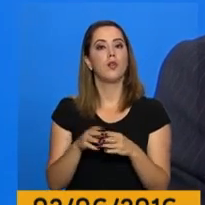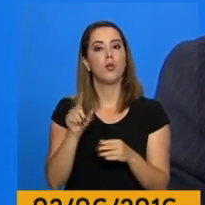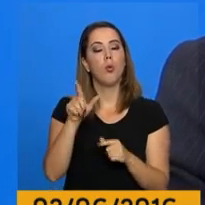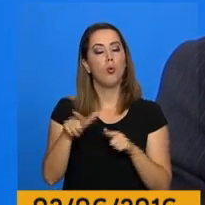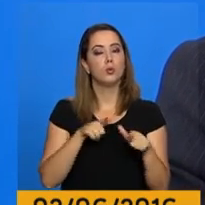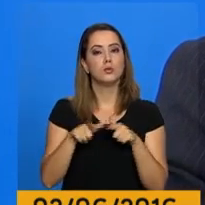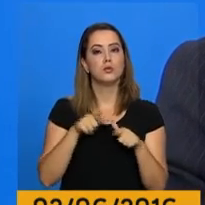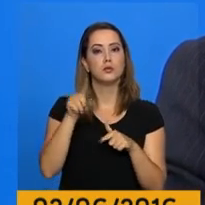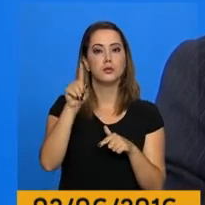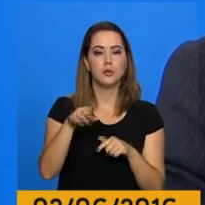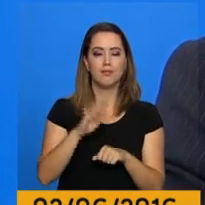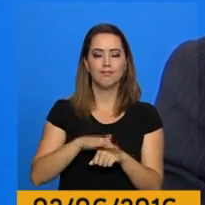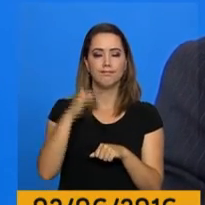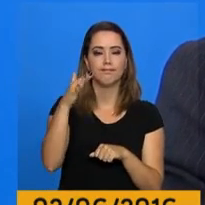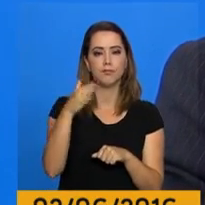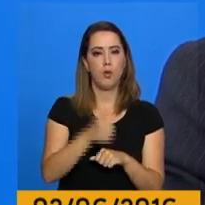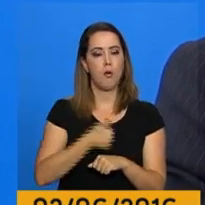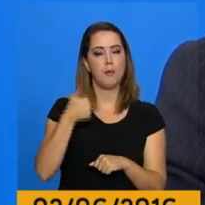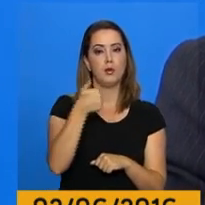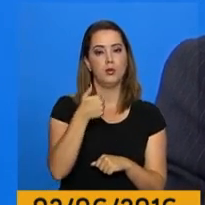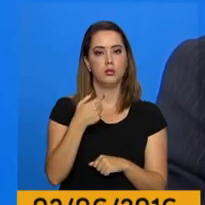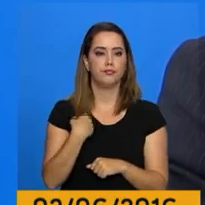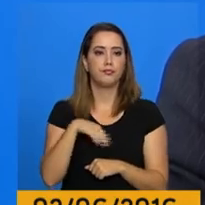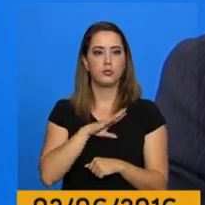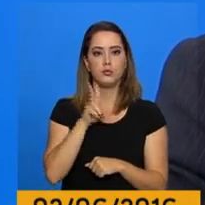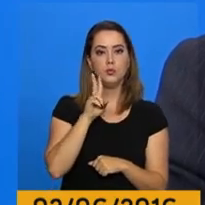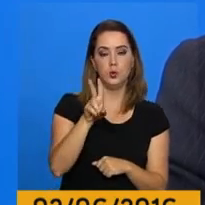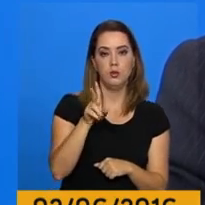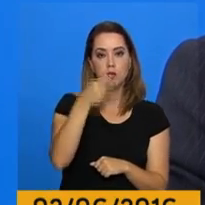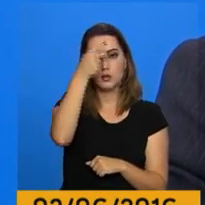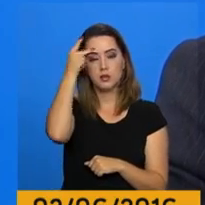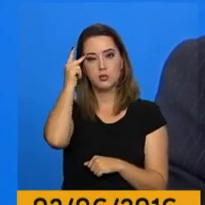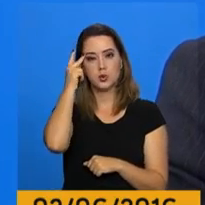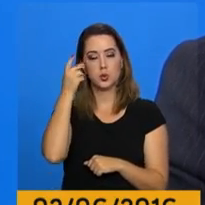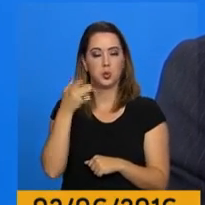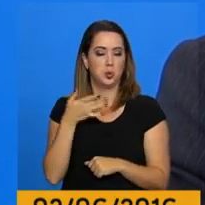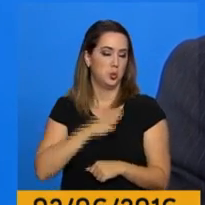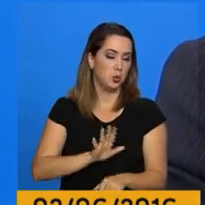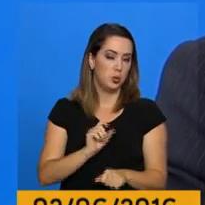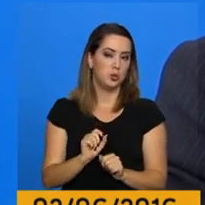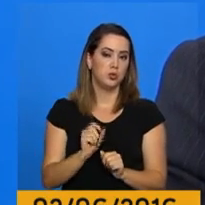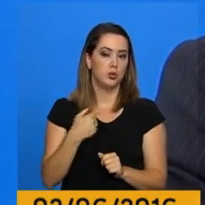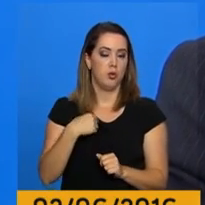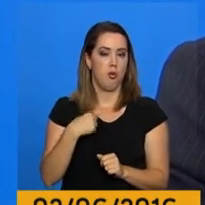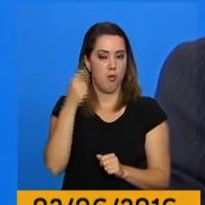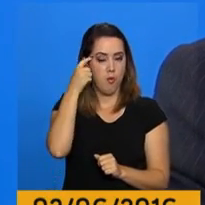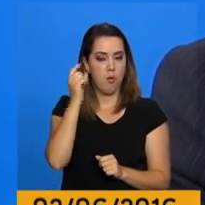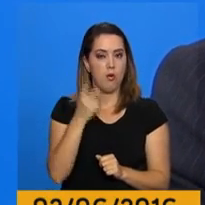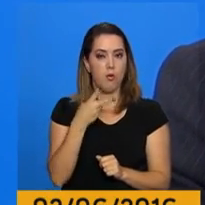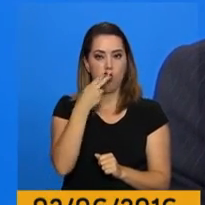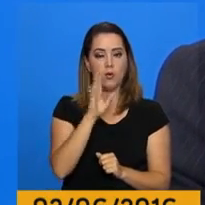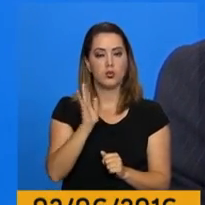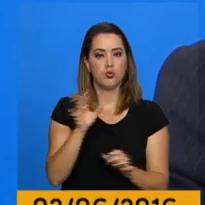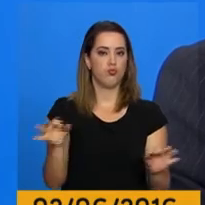esse. Quanto à reação de alguns, ao que estou informado, já acabou. Hoje já